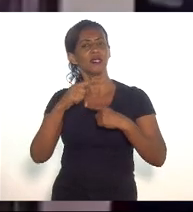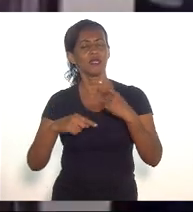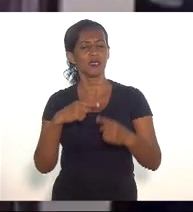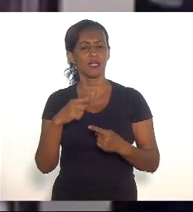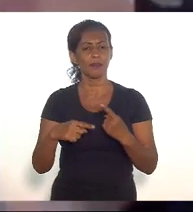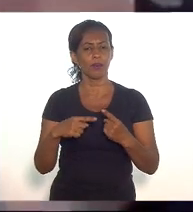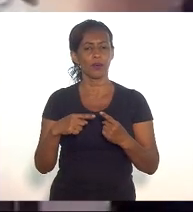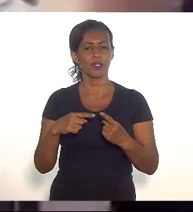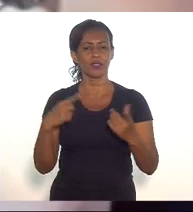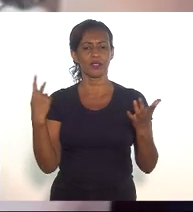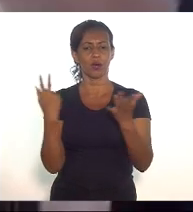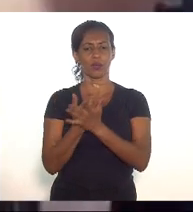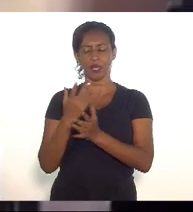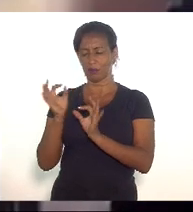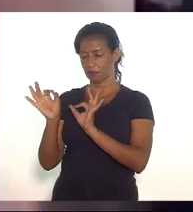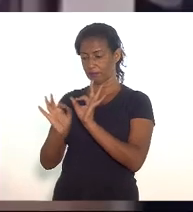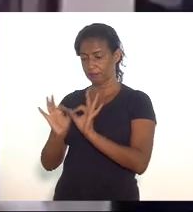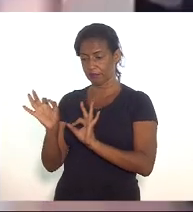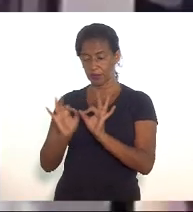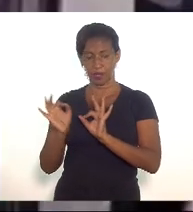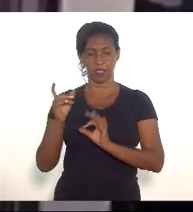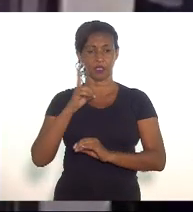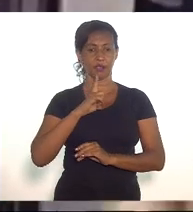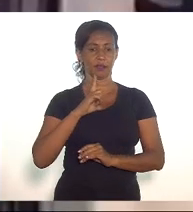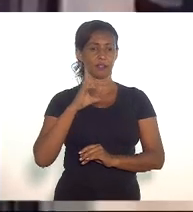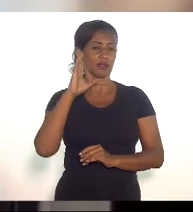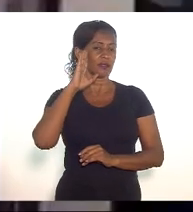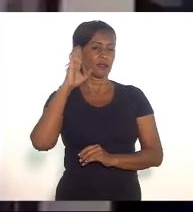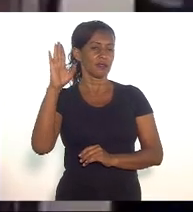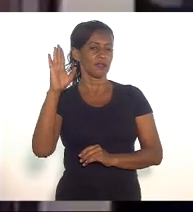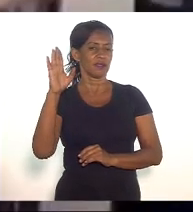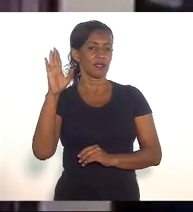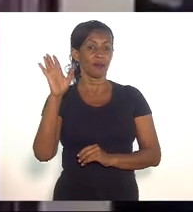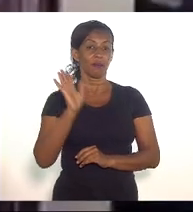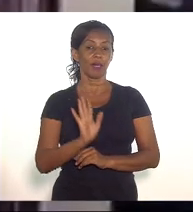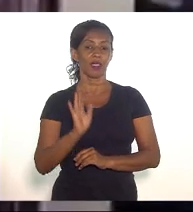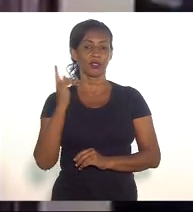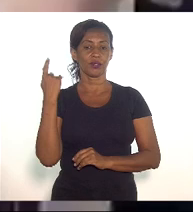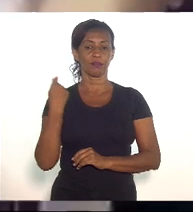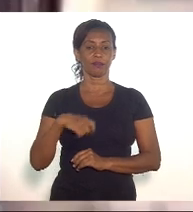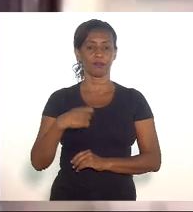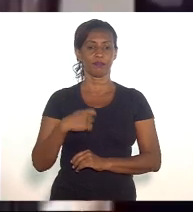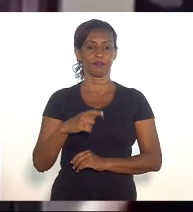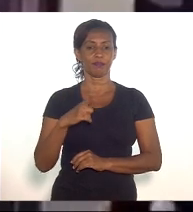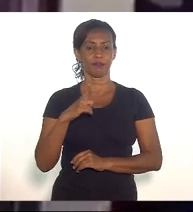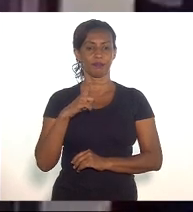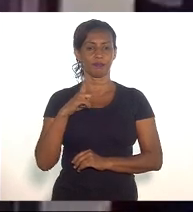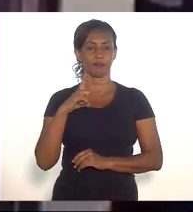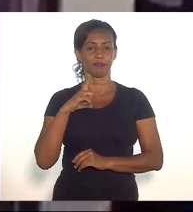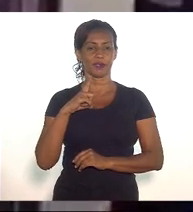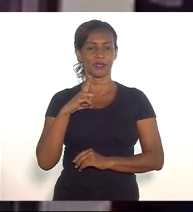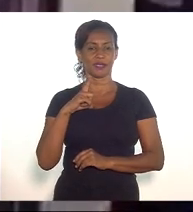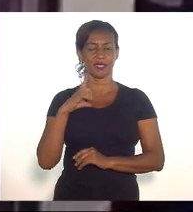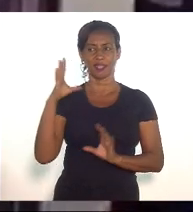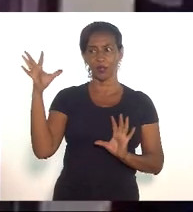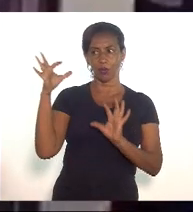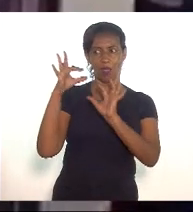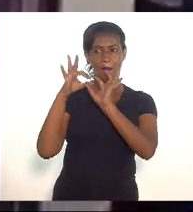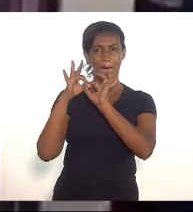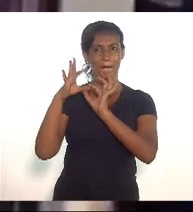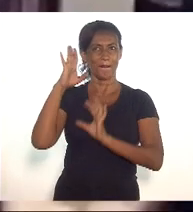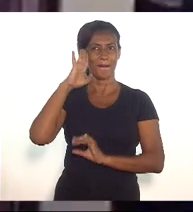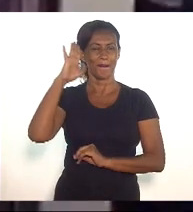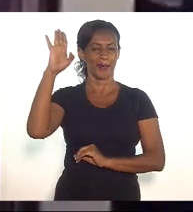vem os planos, aquilo, e tem as prioridades. Mas isso aí tem que ser elencado, as prioridades.